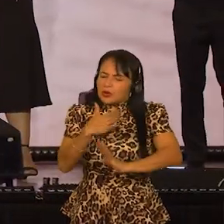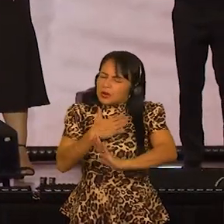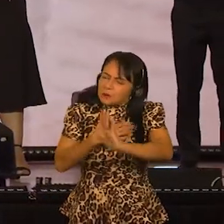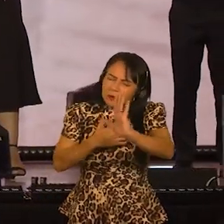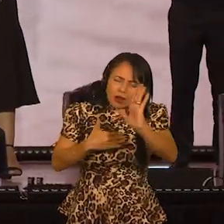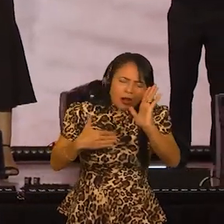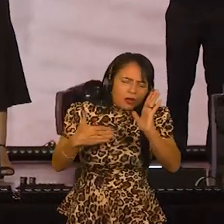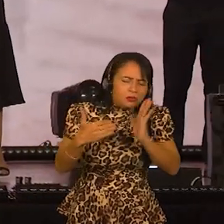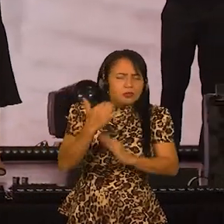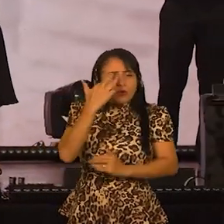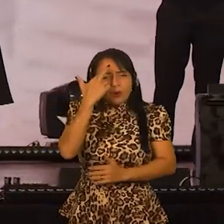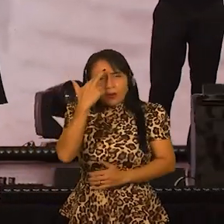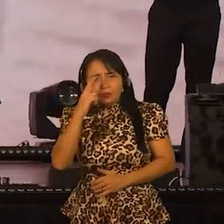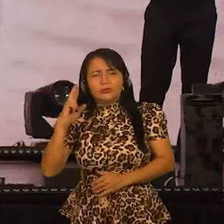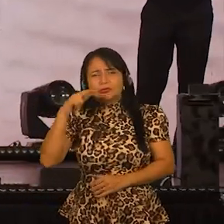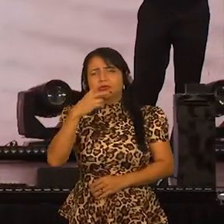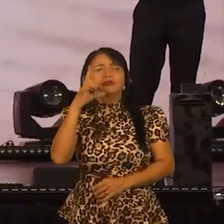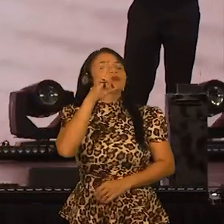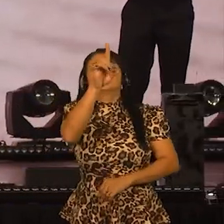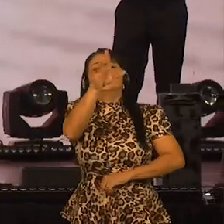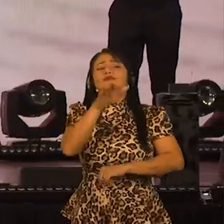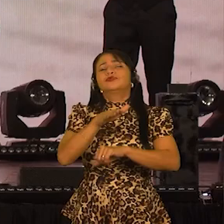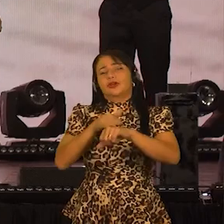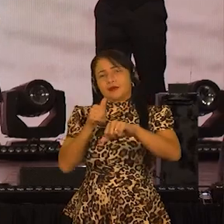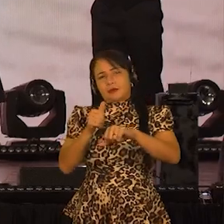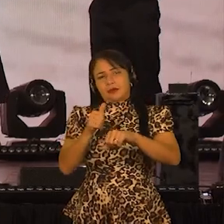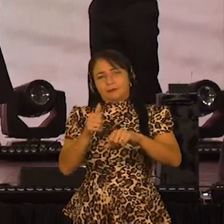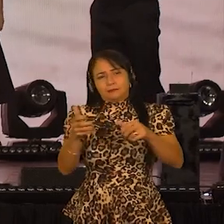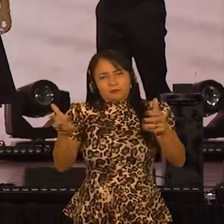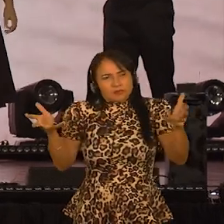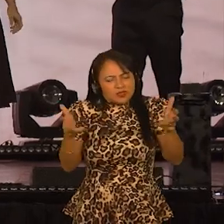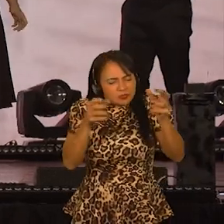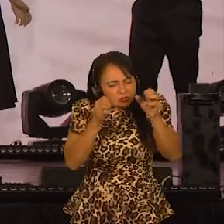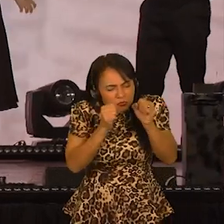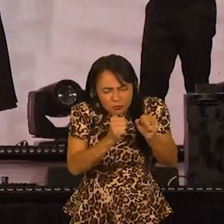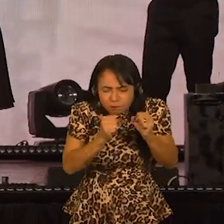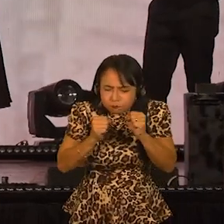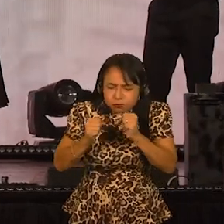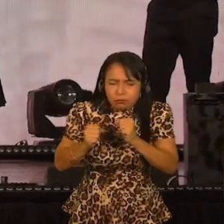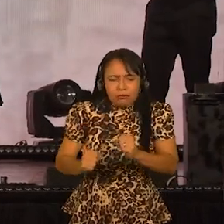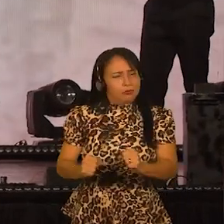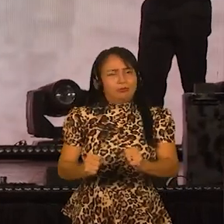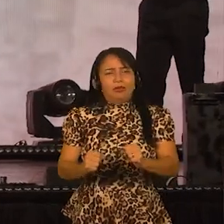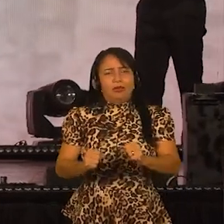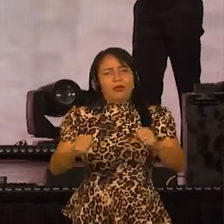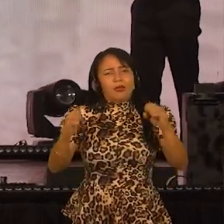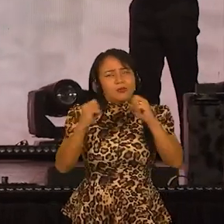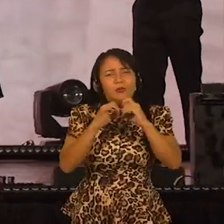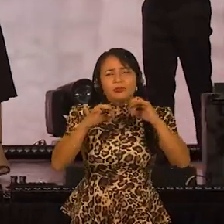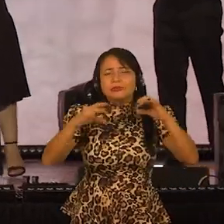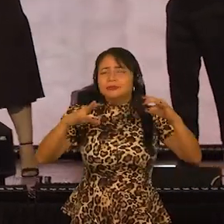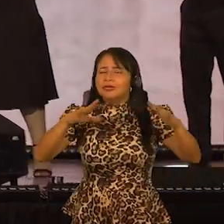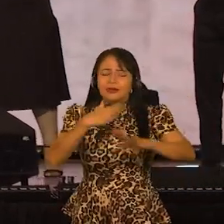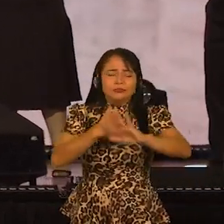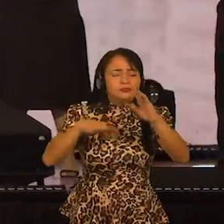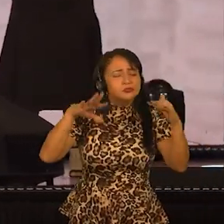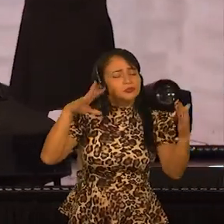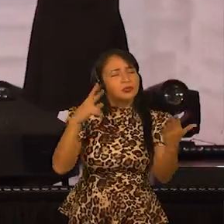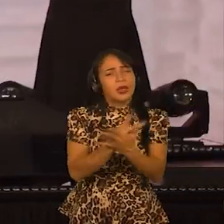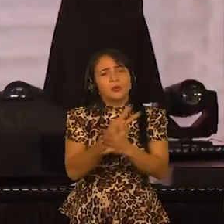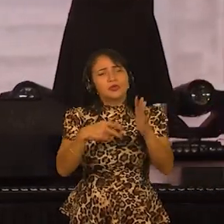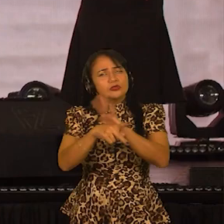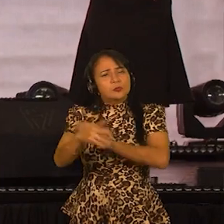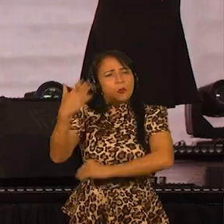quantos o Senhor nosso Deus chamar. O poder, os milagres e acontecimentos de Atos